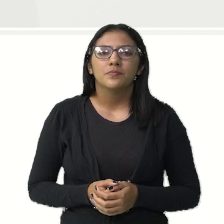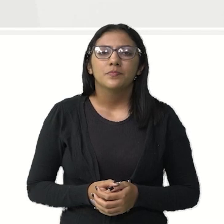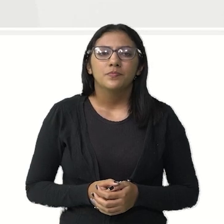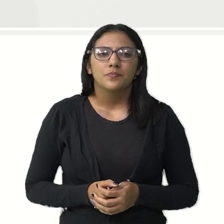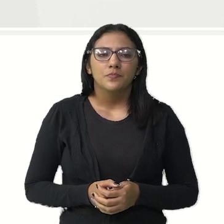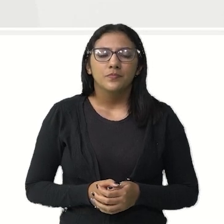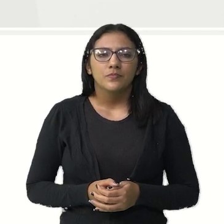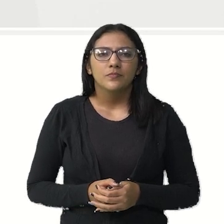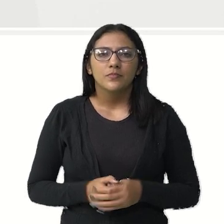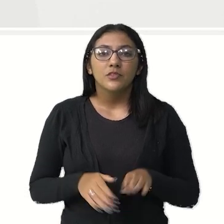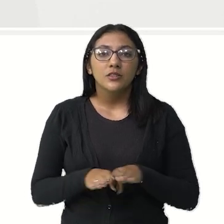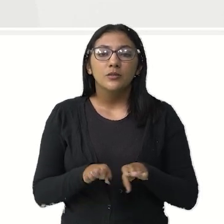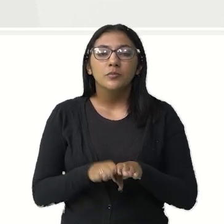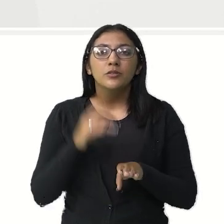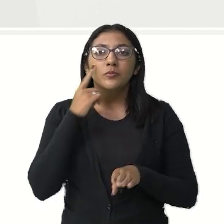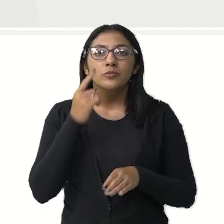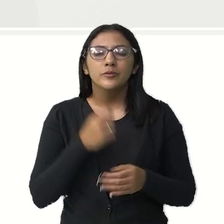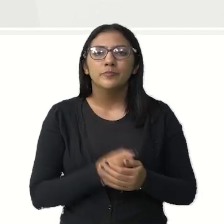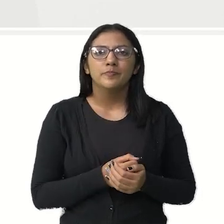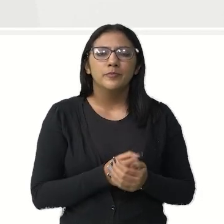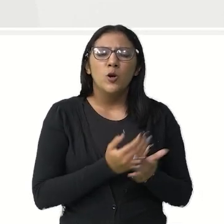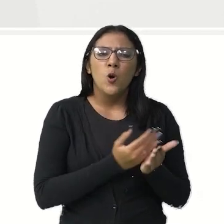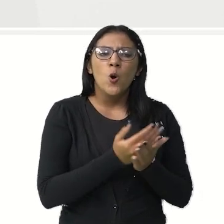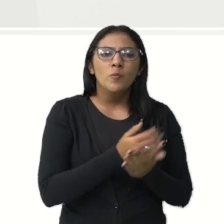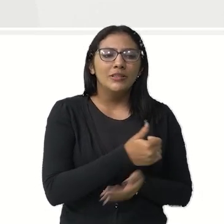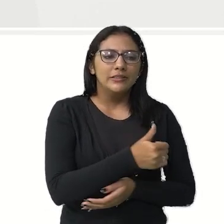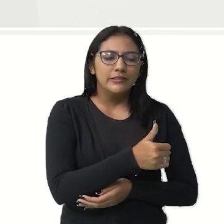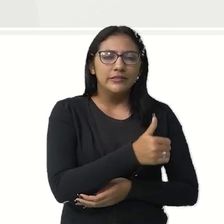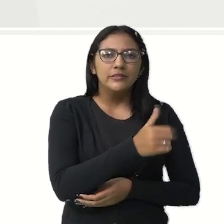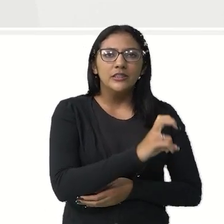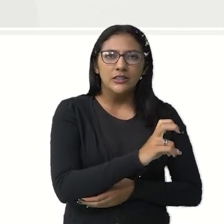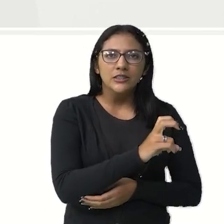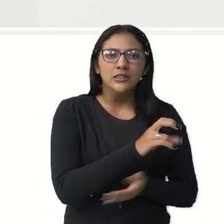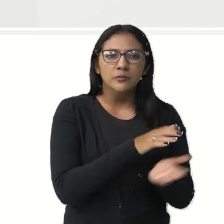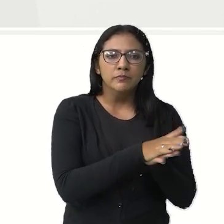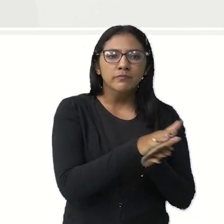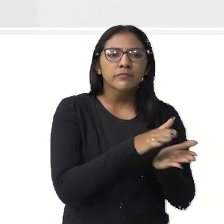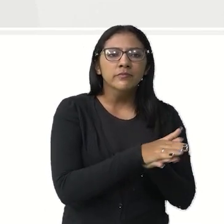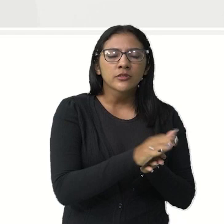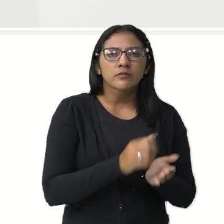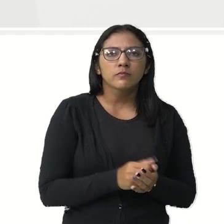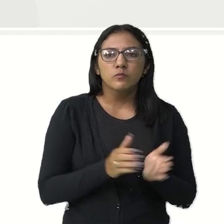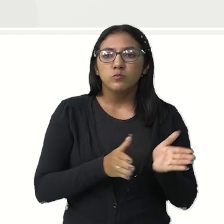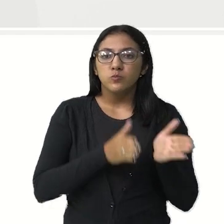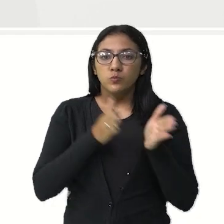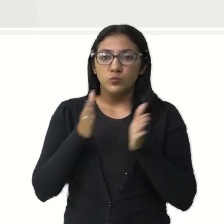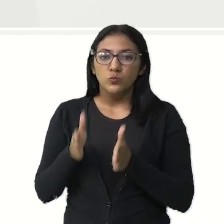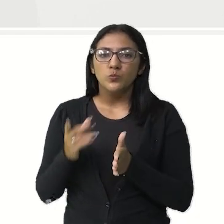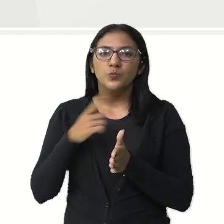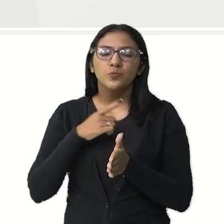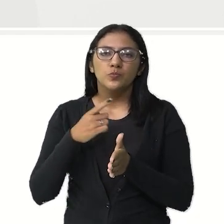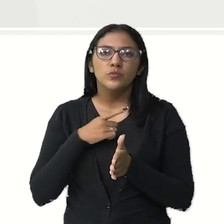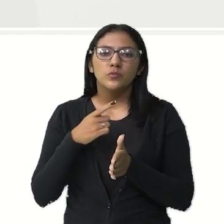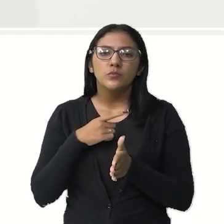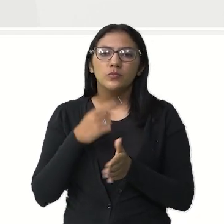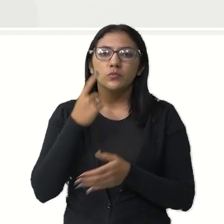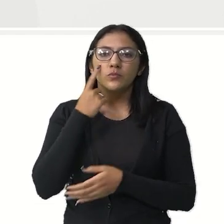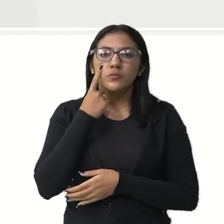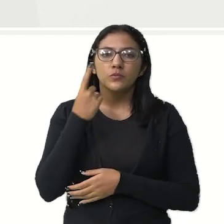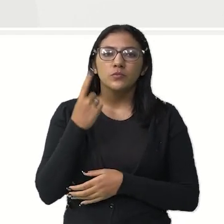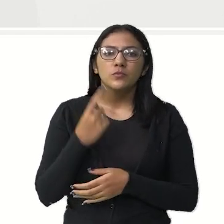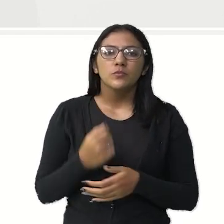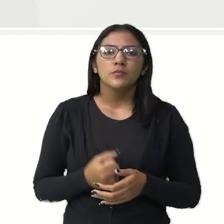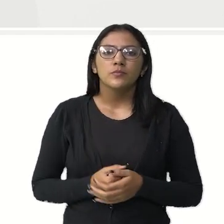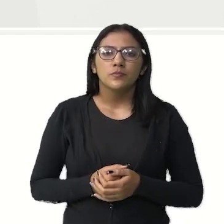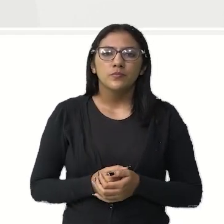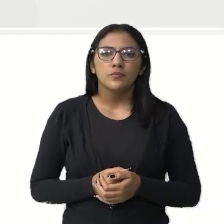Nós temos, então, de início, 15 impressoras que gastam... Cadê?